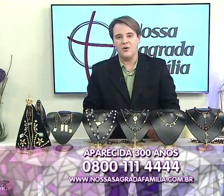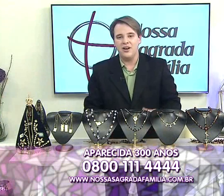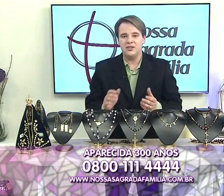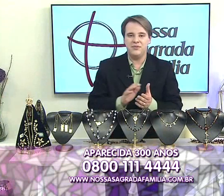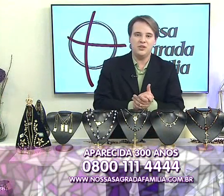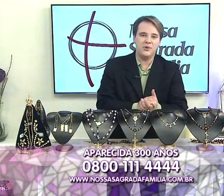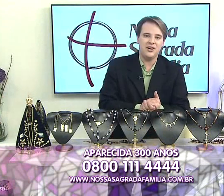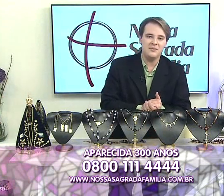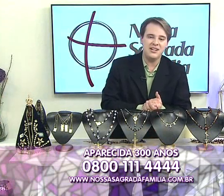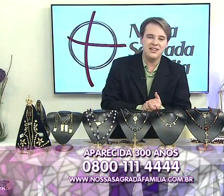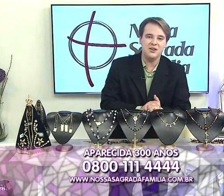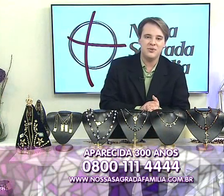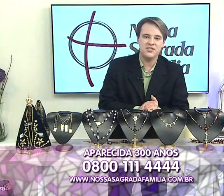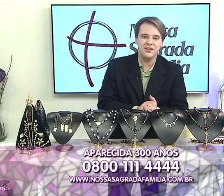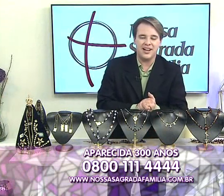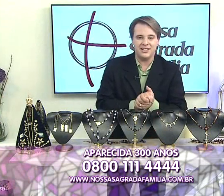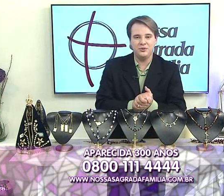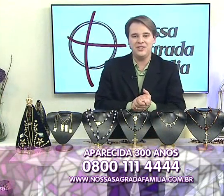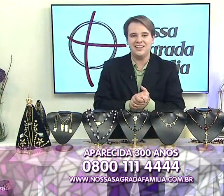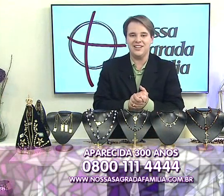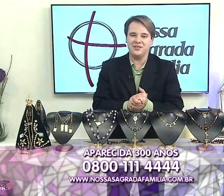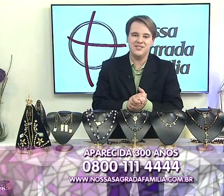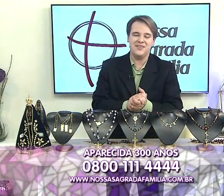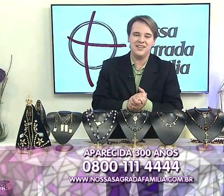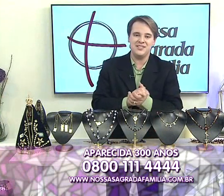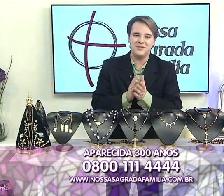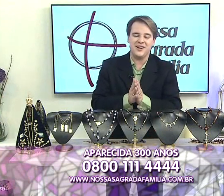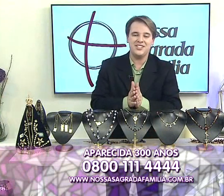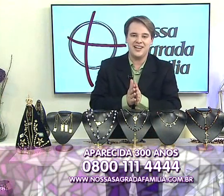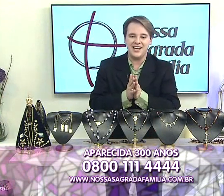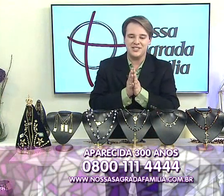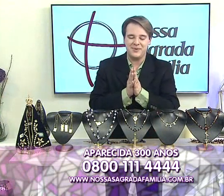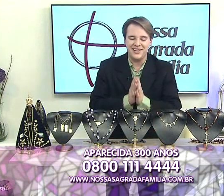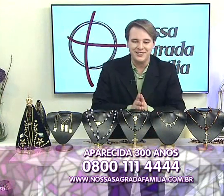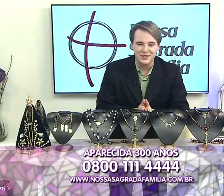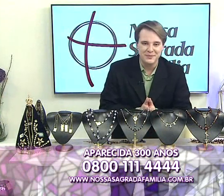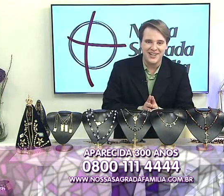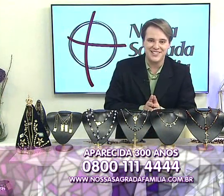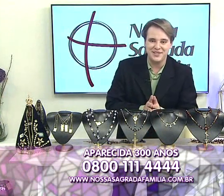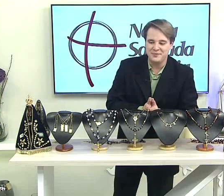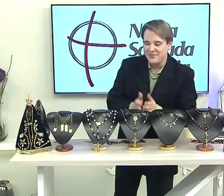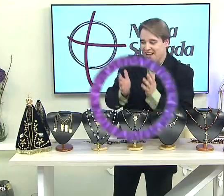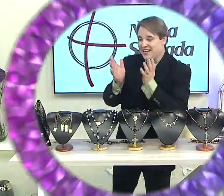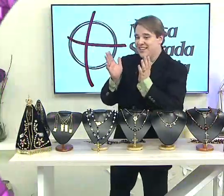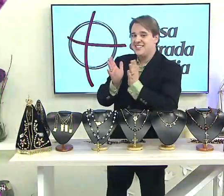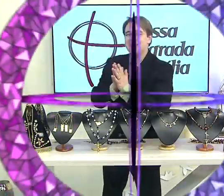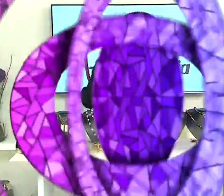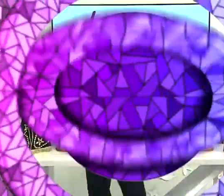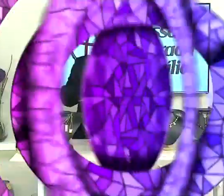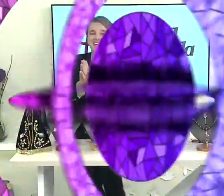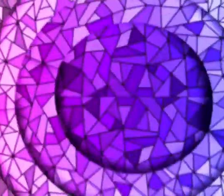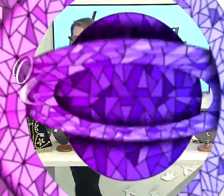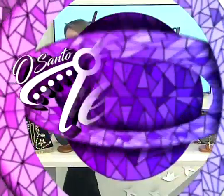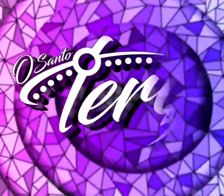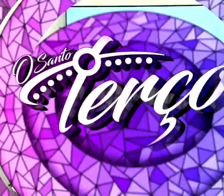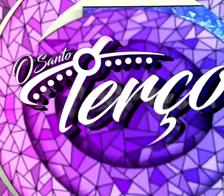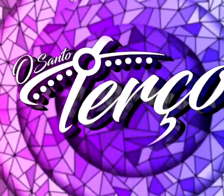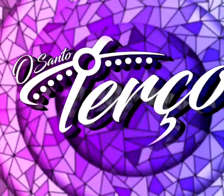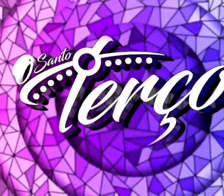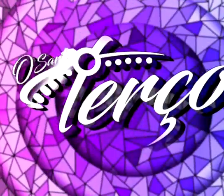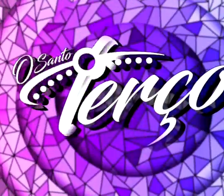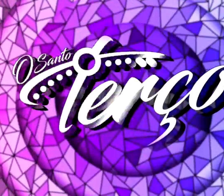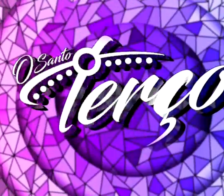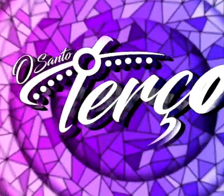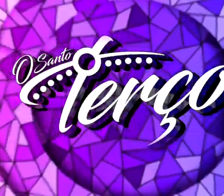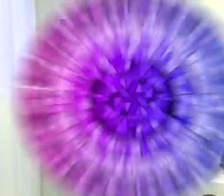Pode ligar agora e no fim do programa eles ligam para o celular. Tudo em até 12 vezes com frete grátis para todo o Brasil. São 6 horas.